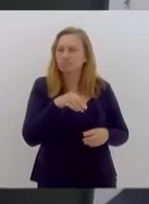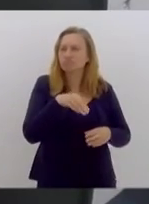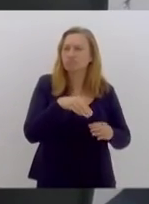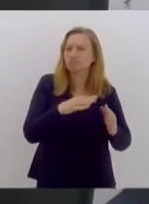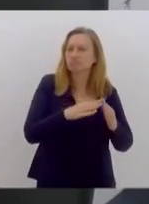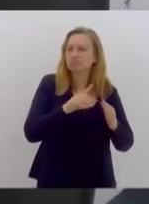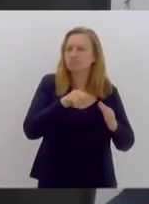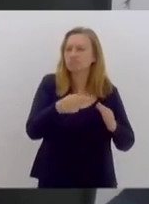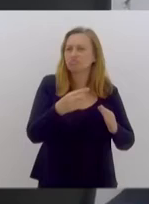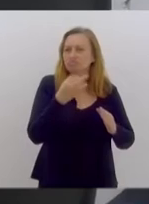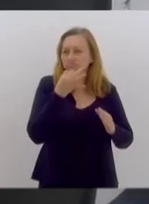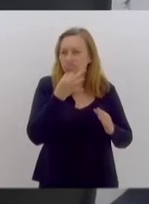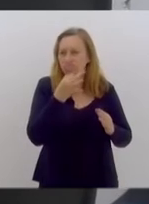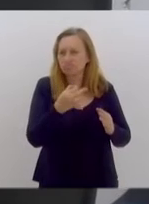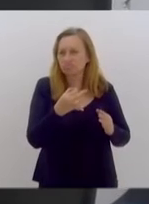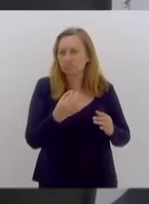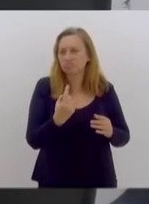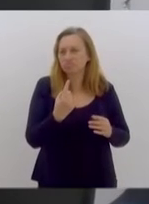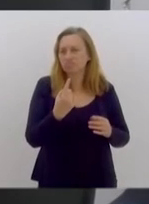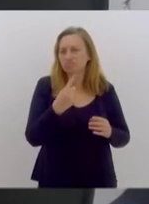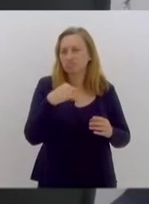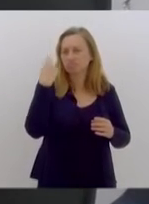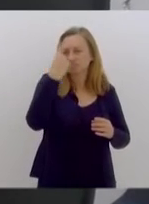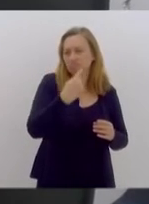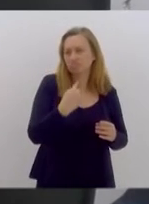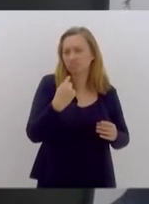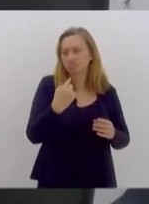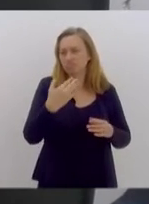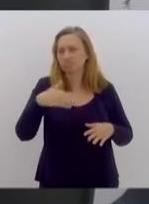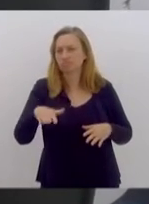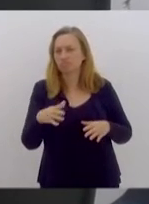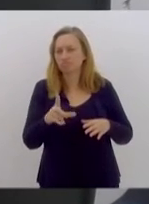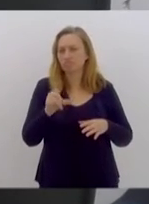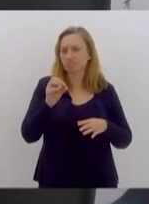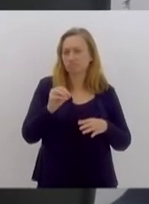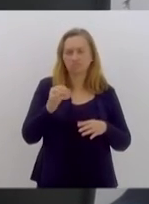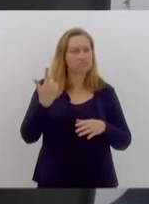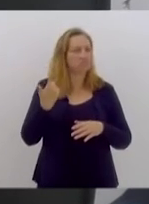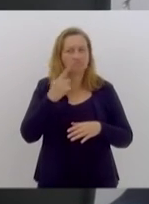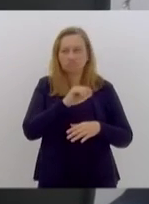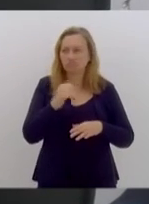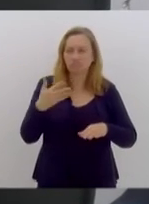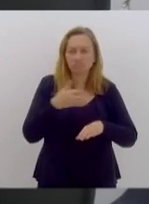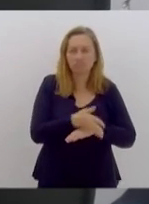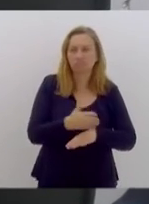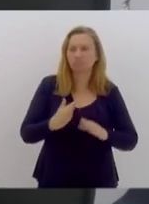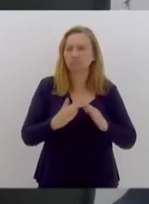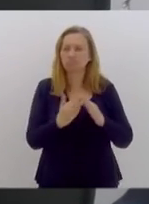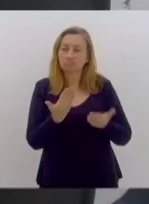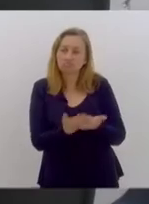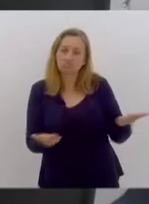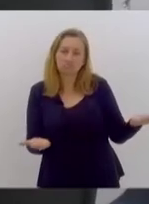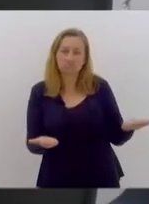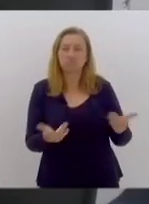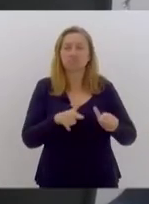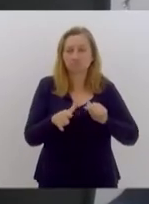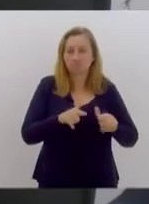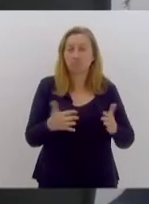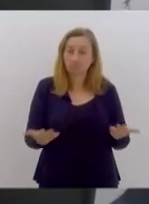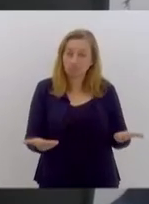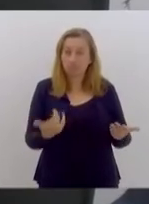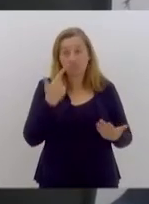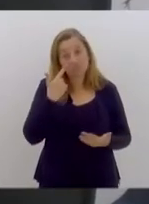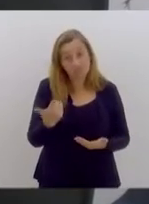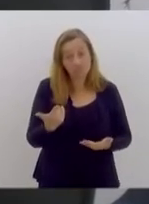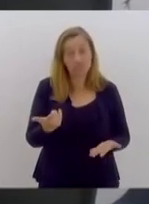equipe depoimento dela sai de casa uma hora e meia mais cedo que o senhor não chega no local de trabalho nós vivenciamos